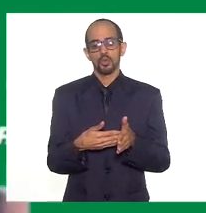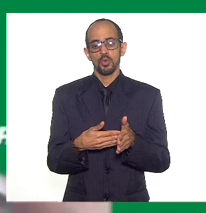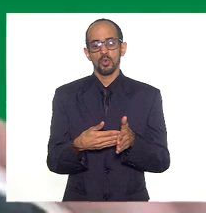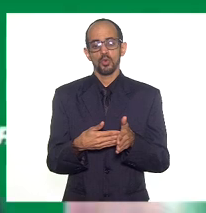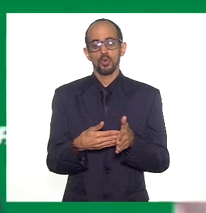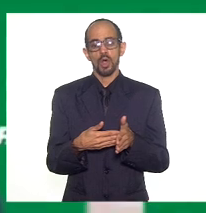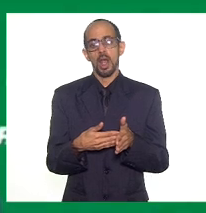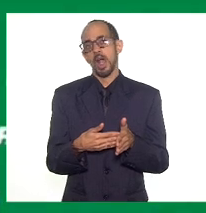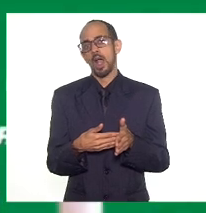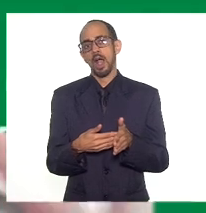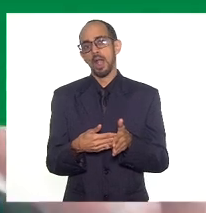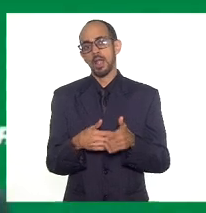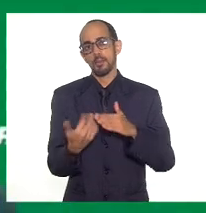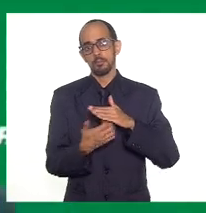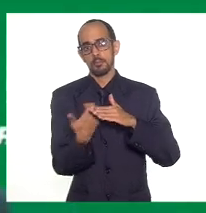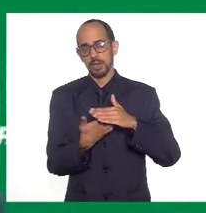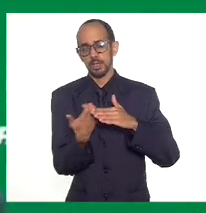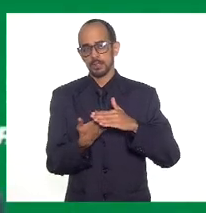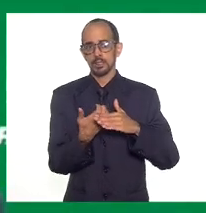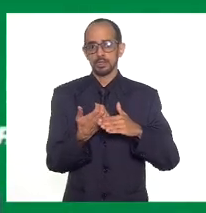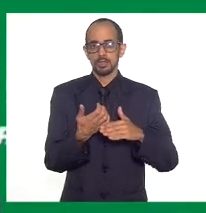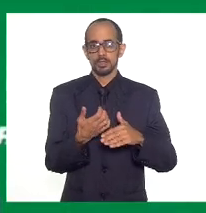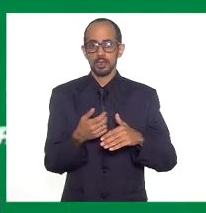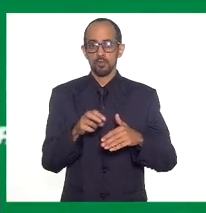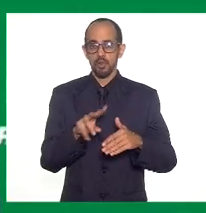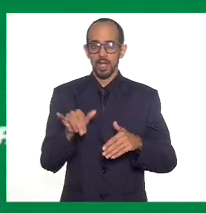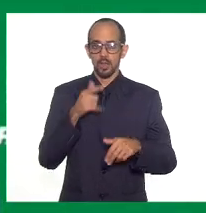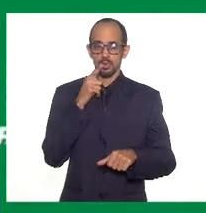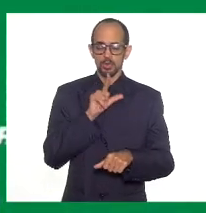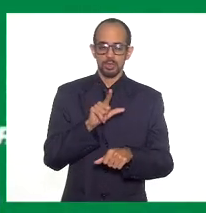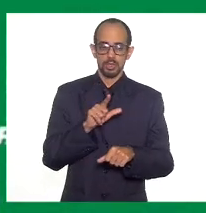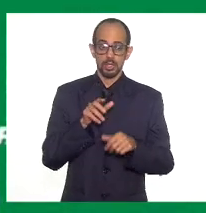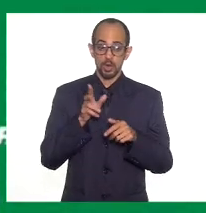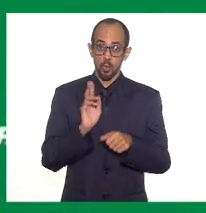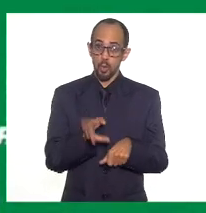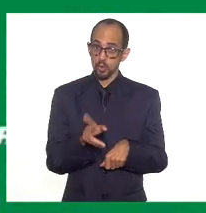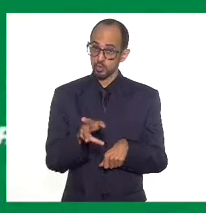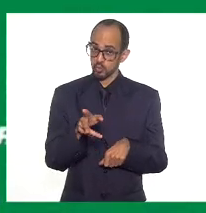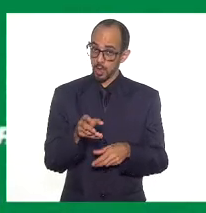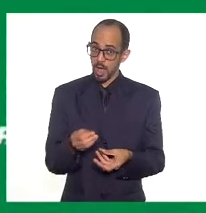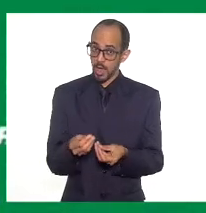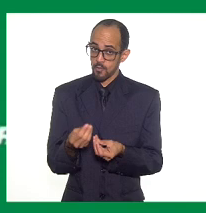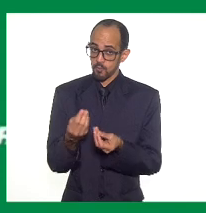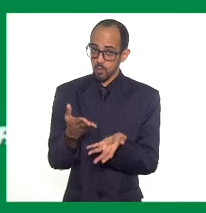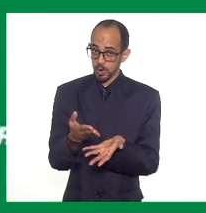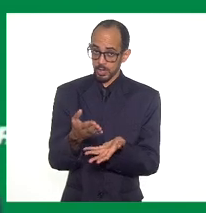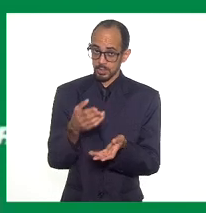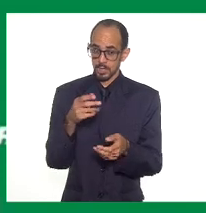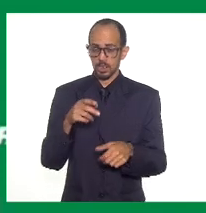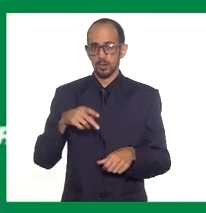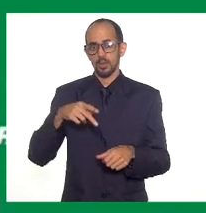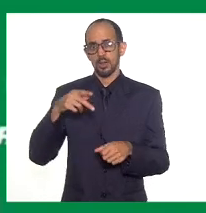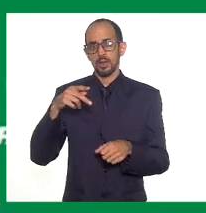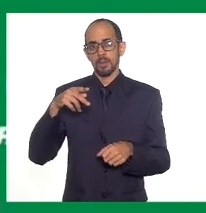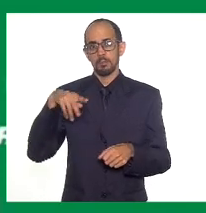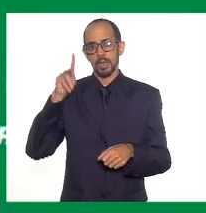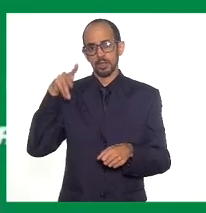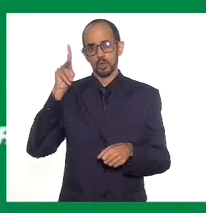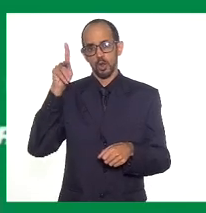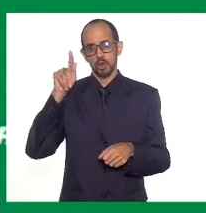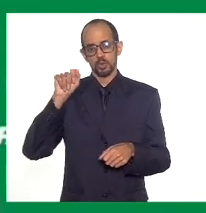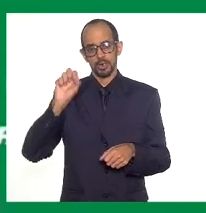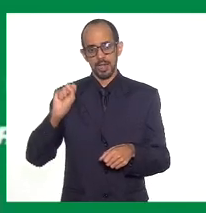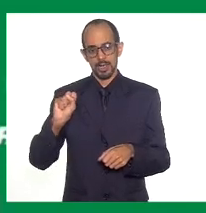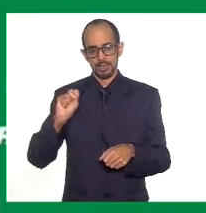o último, as últimas empresas que vão continuar fornecendo petróleo e gás natural nesse